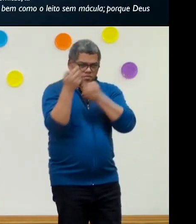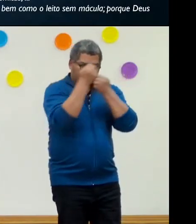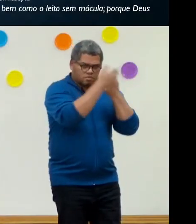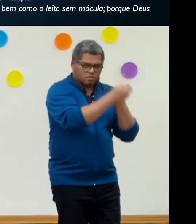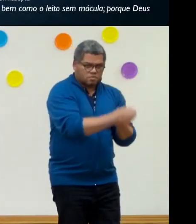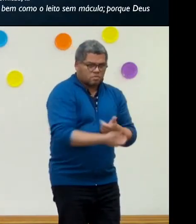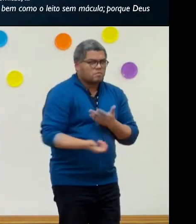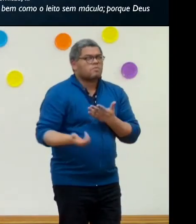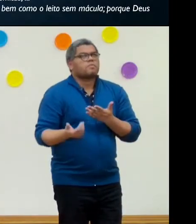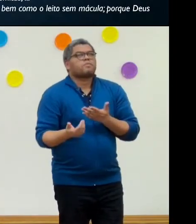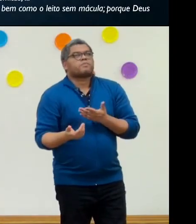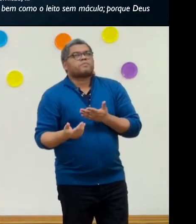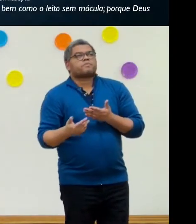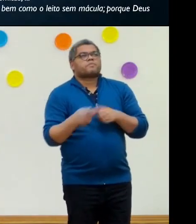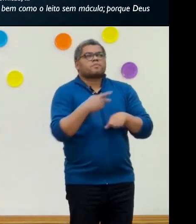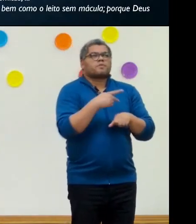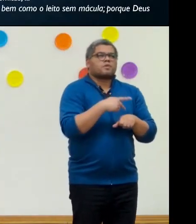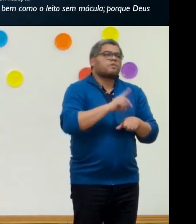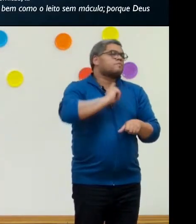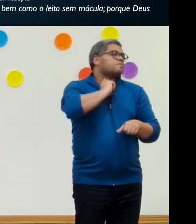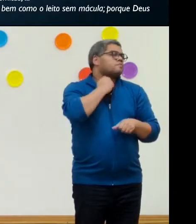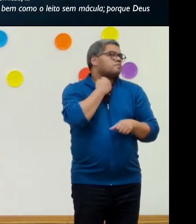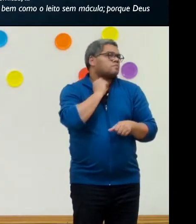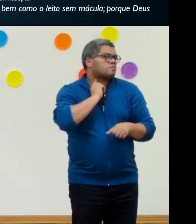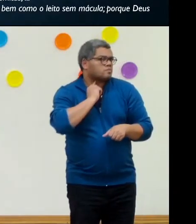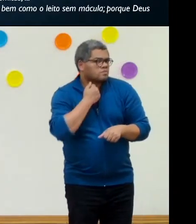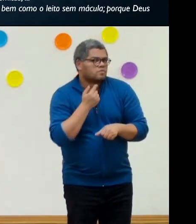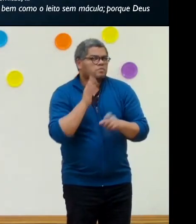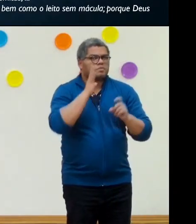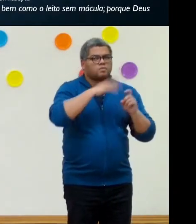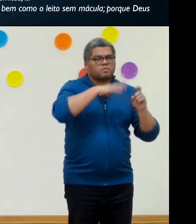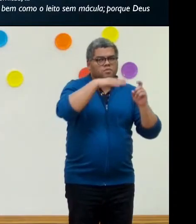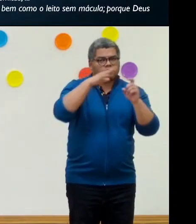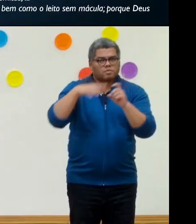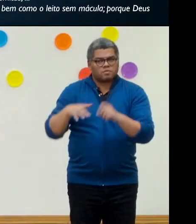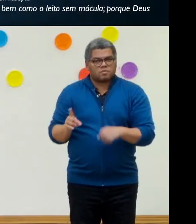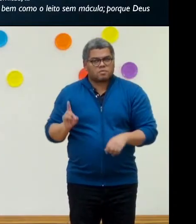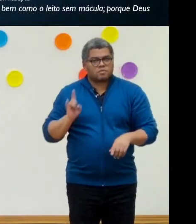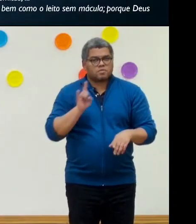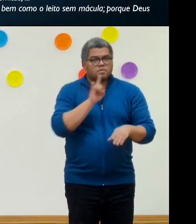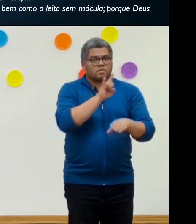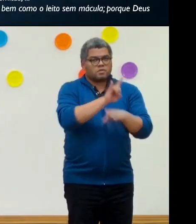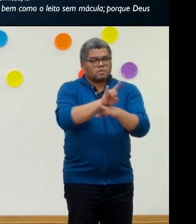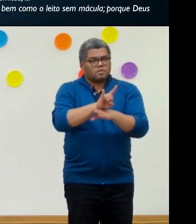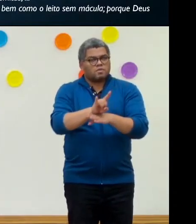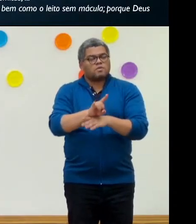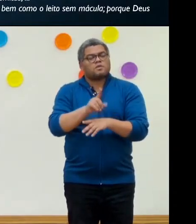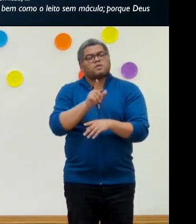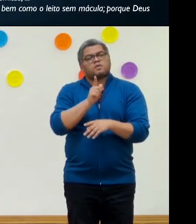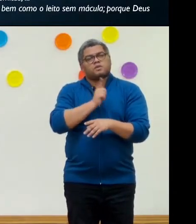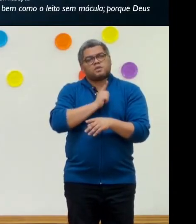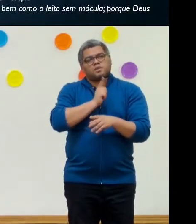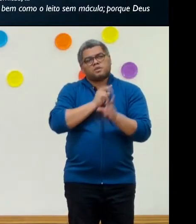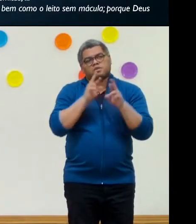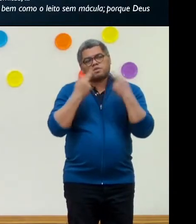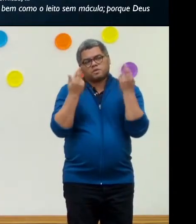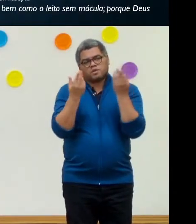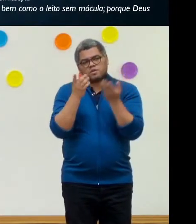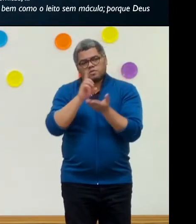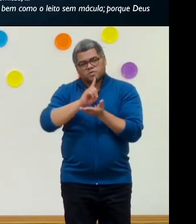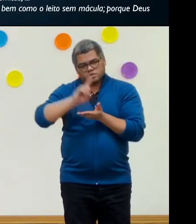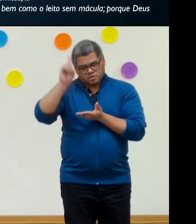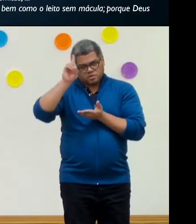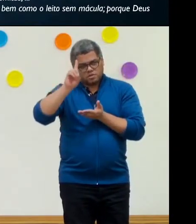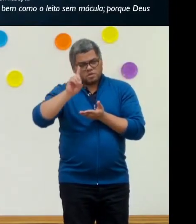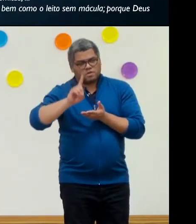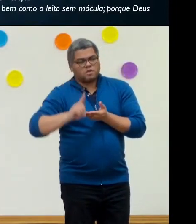impuros, nem idólatras, nem adúlteros herdarão o reino de Deus. Relação quebrada.